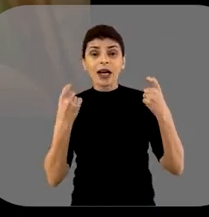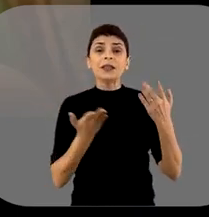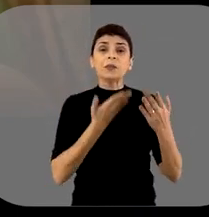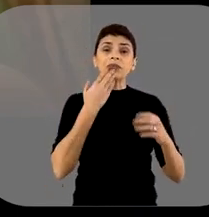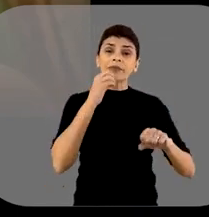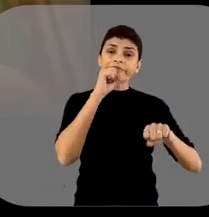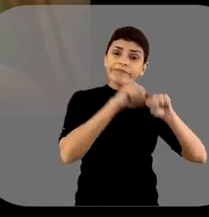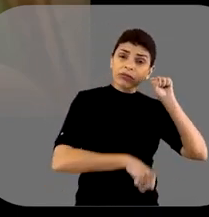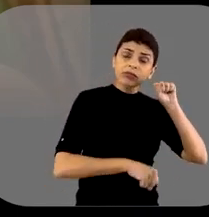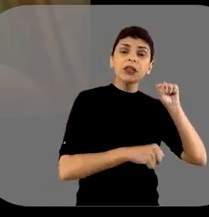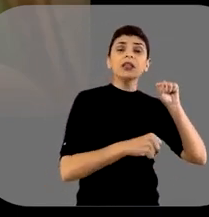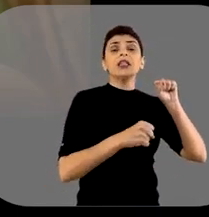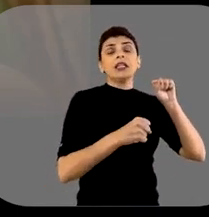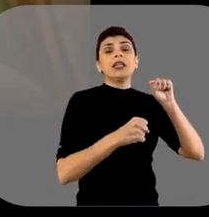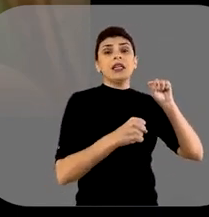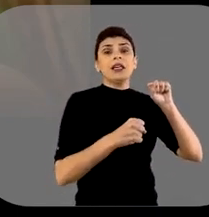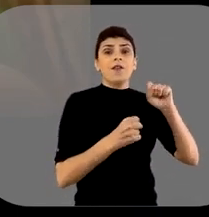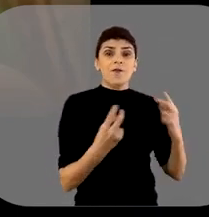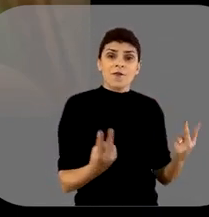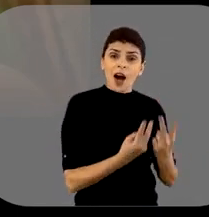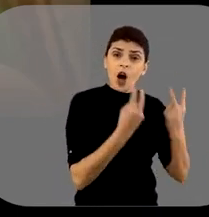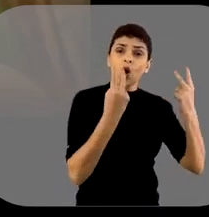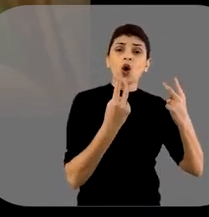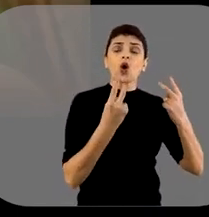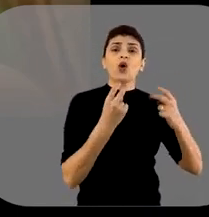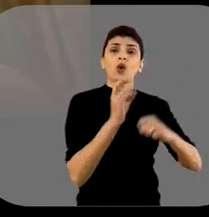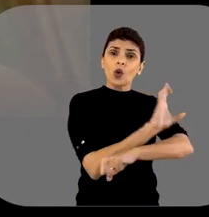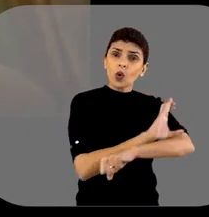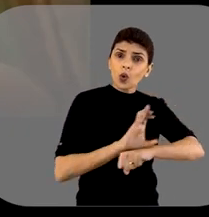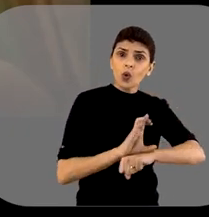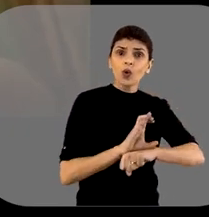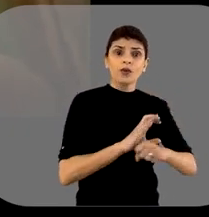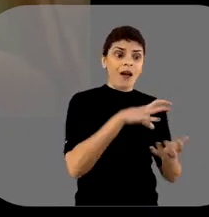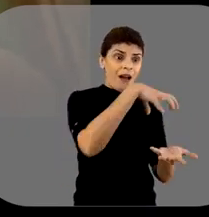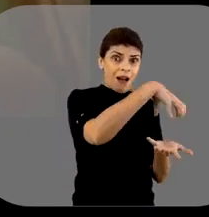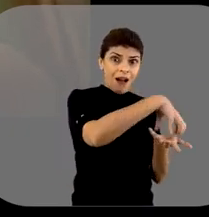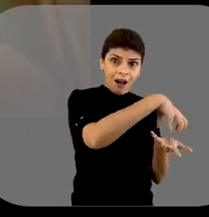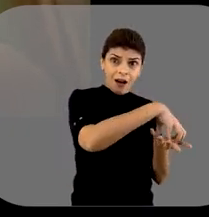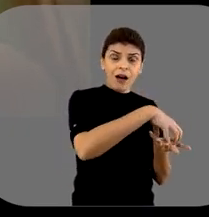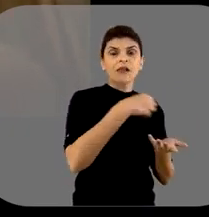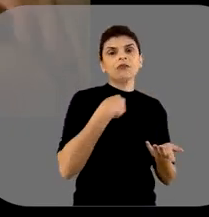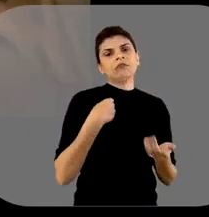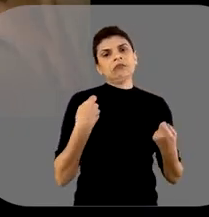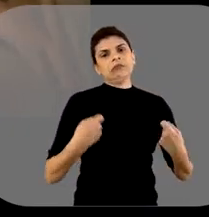valores culturais da aldeia, eu teria que pensar